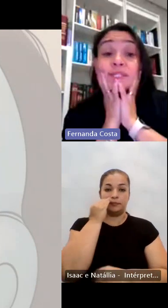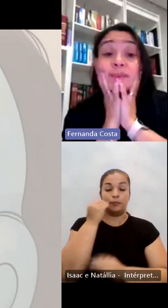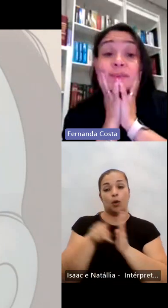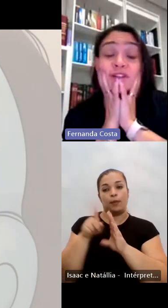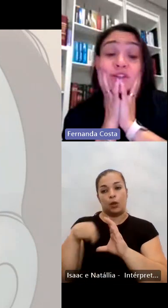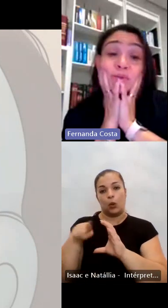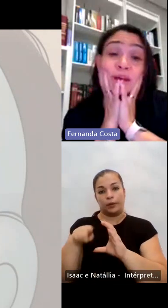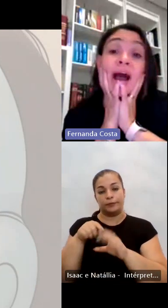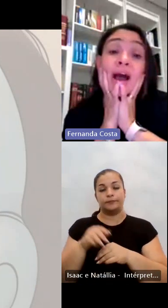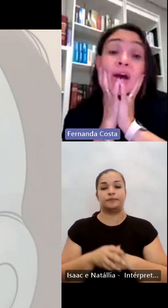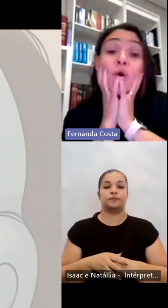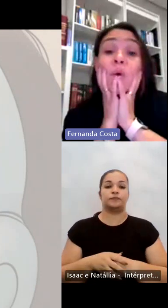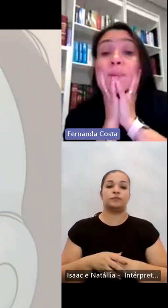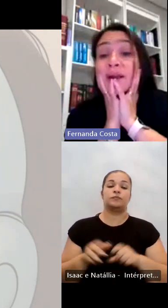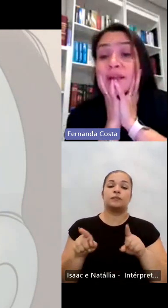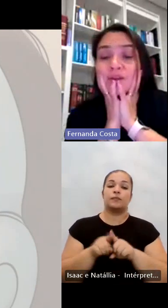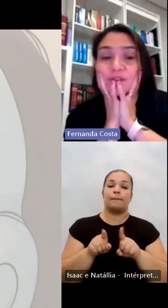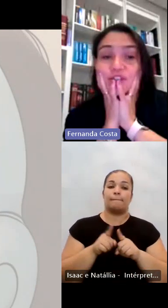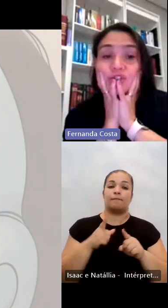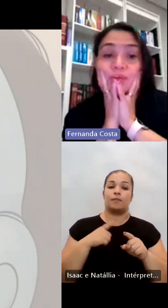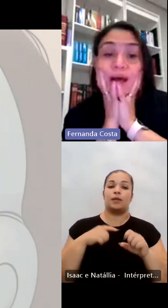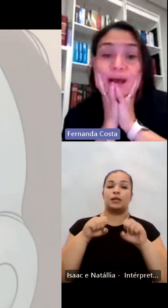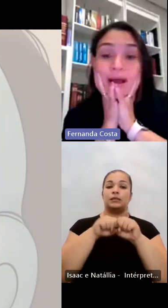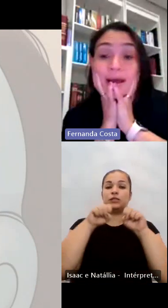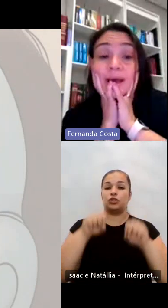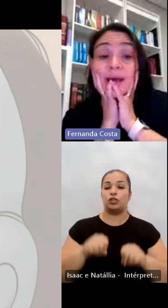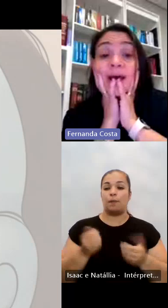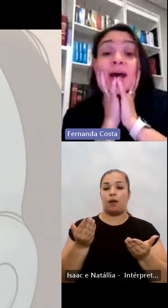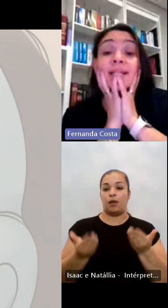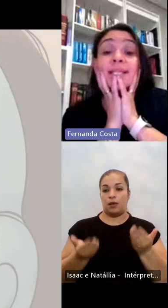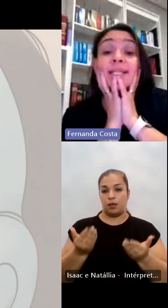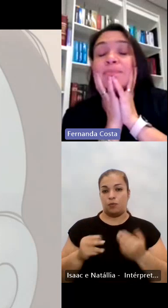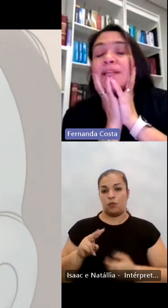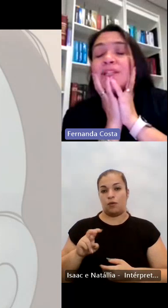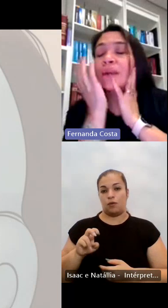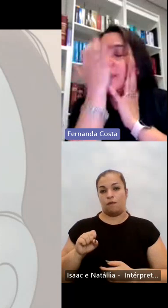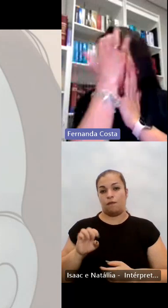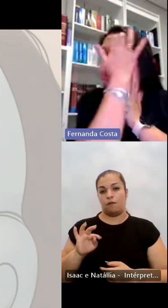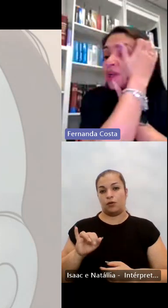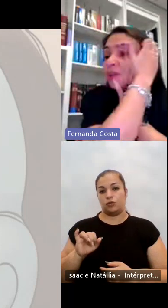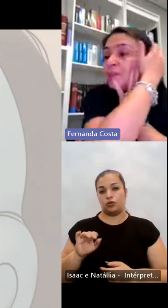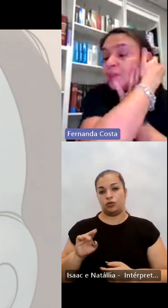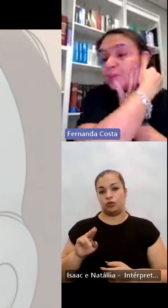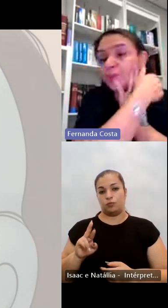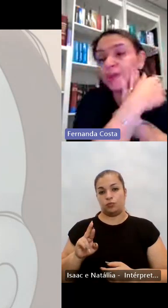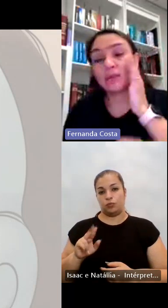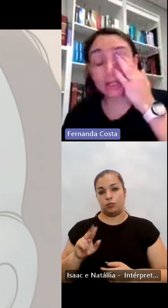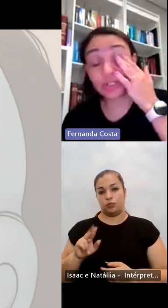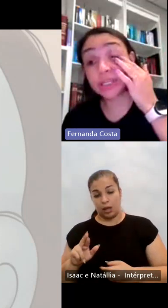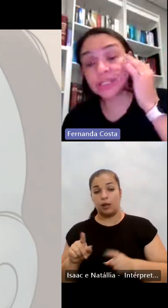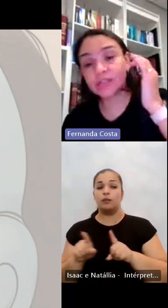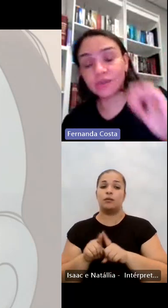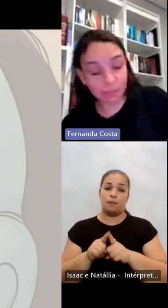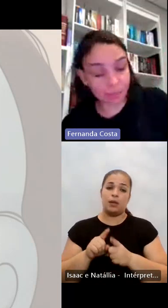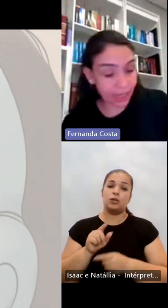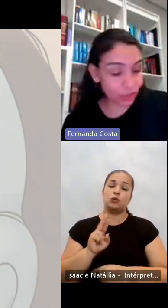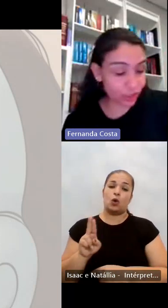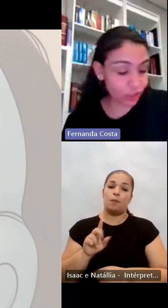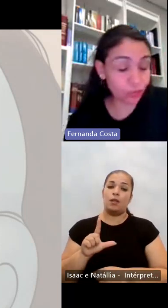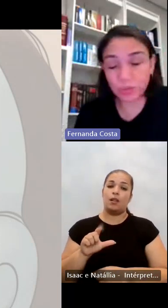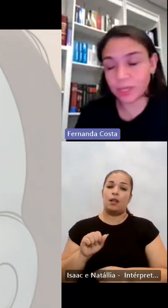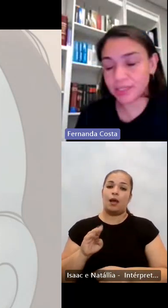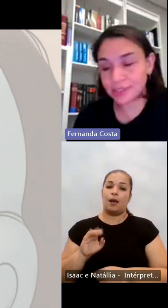O sistema vestibular ou aparelho vestibular, também chamado de labirinto. Aí eu acho que aqui vocês vão